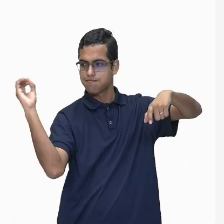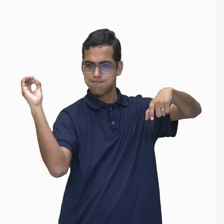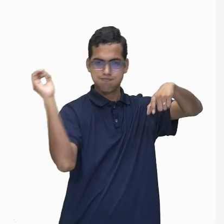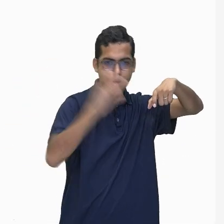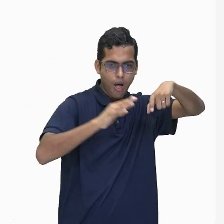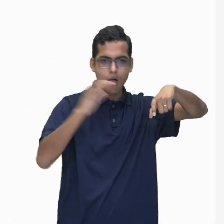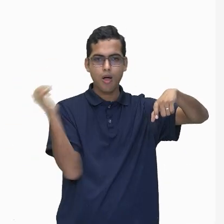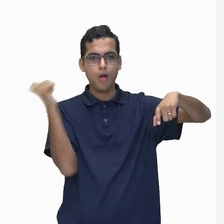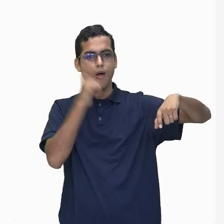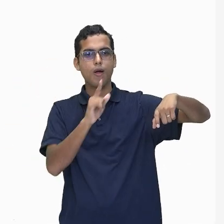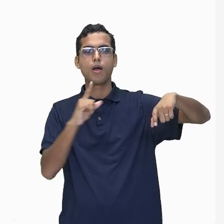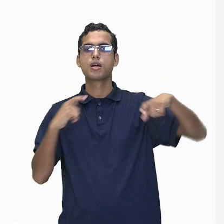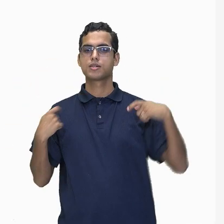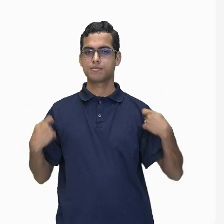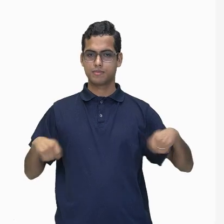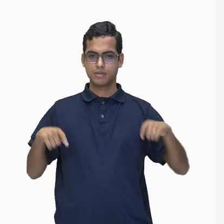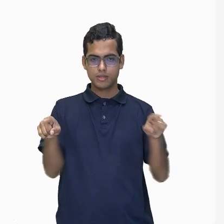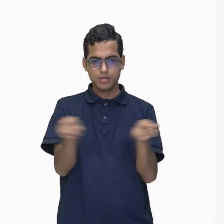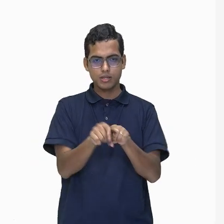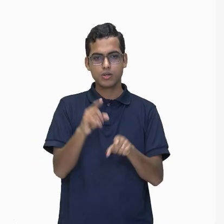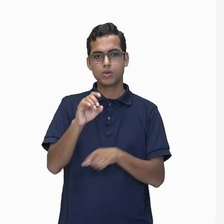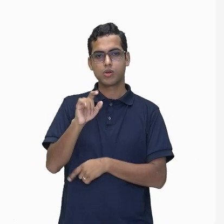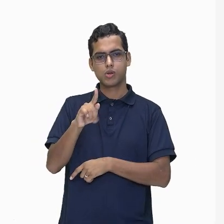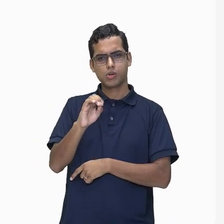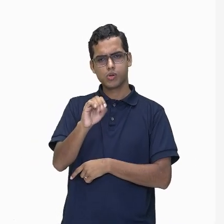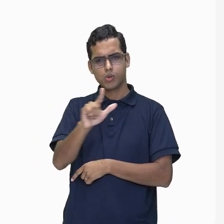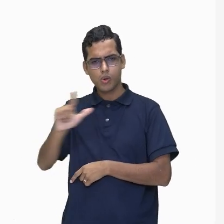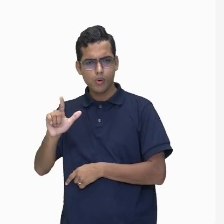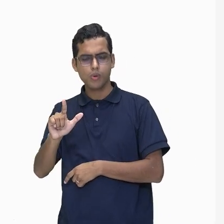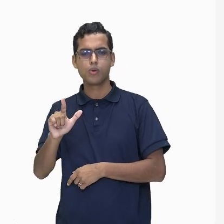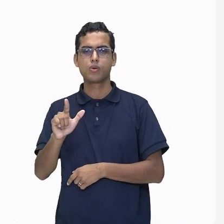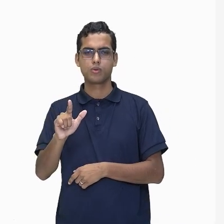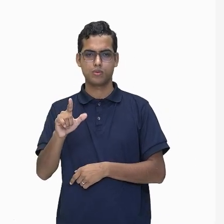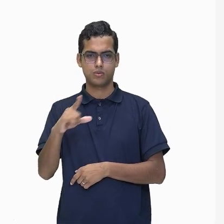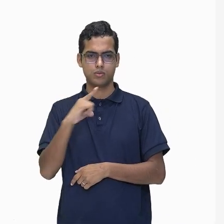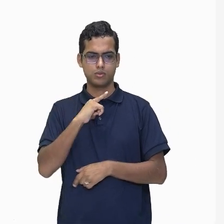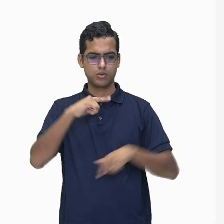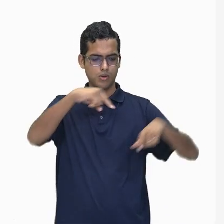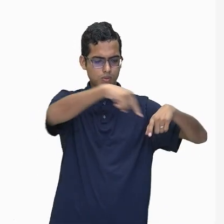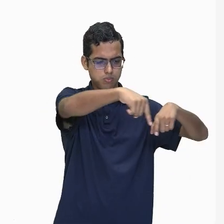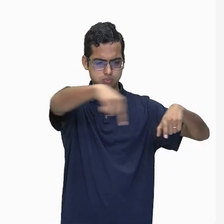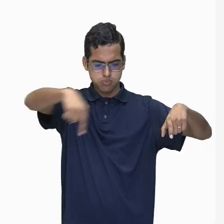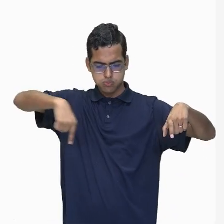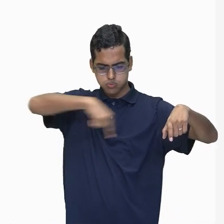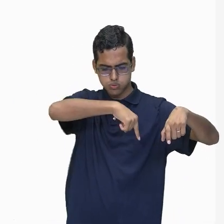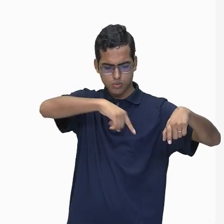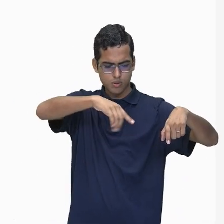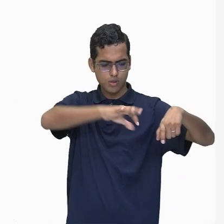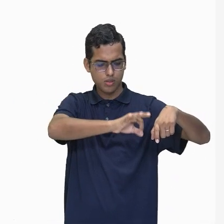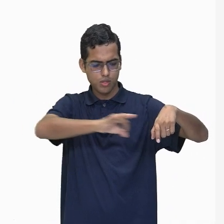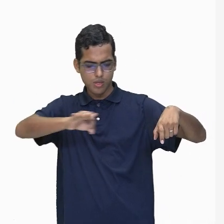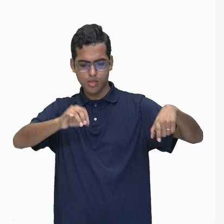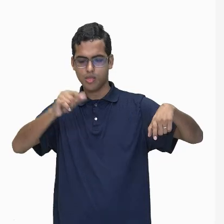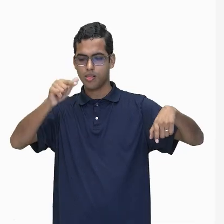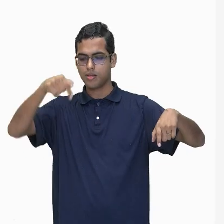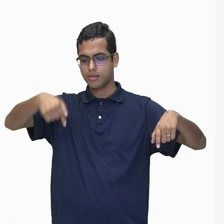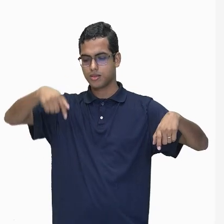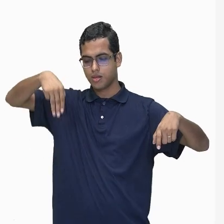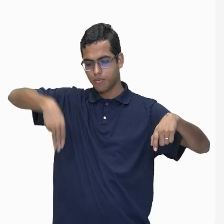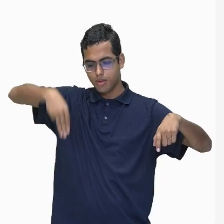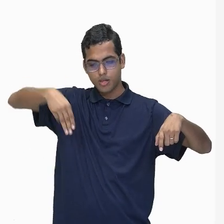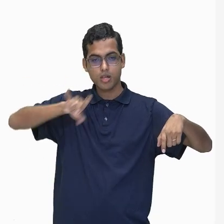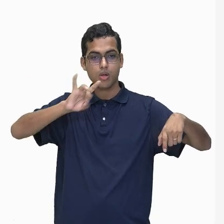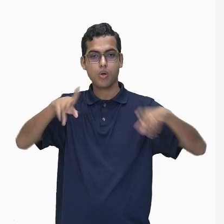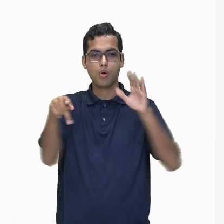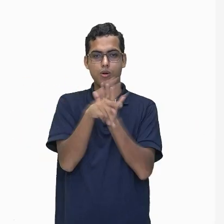de linha de 7 metros. Então você não pode entrar nessa área aí, gente. Ali é uma área permitida